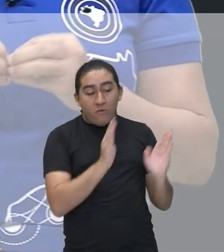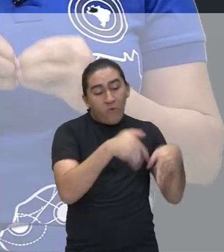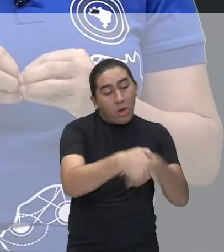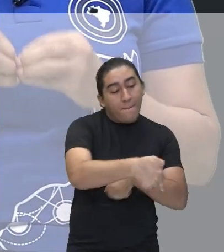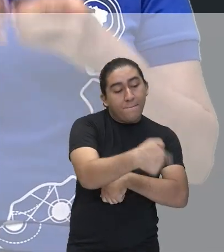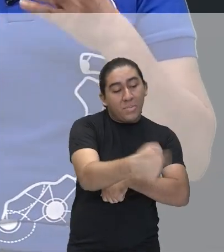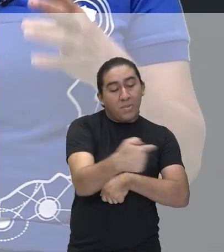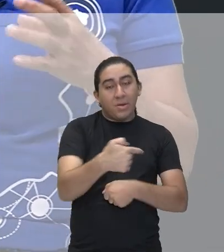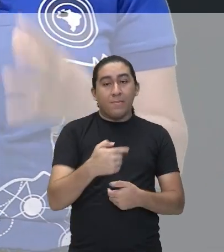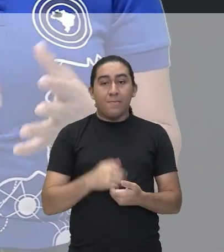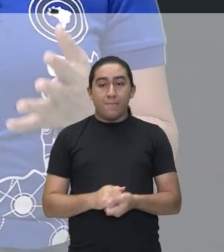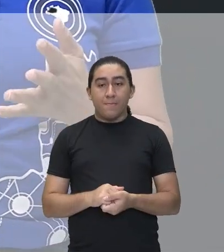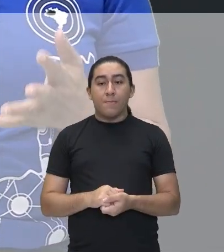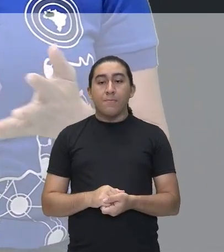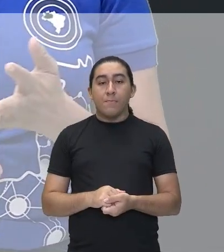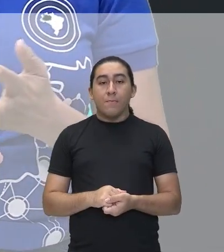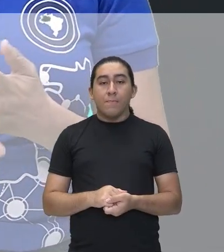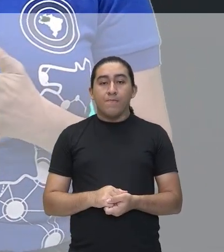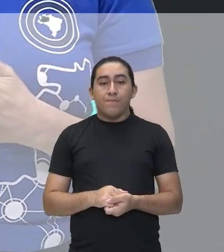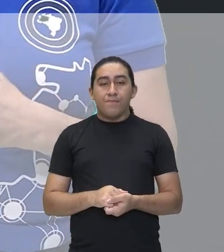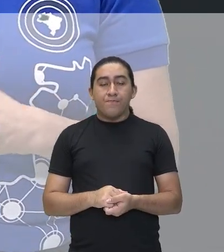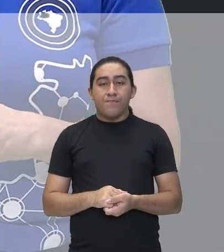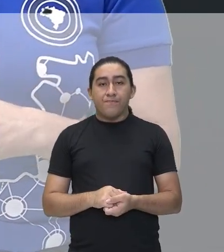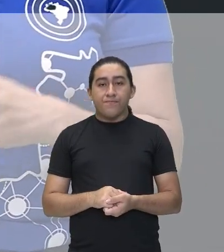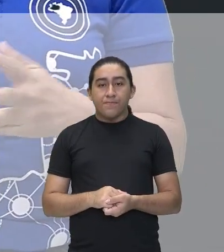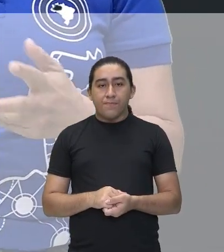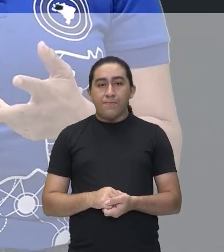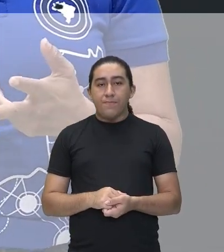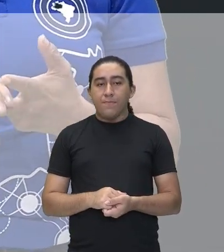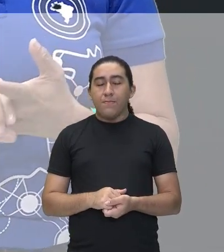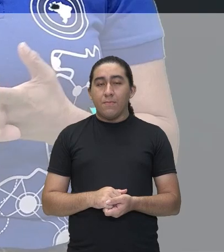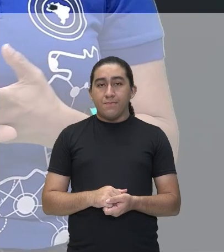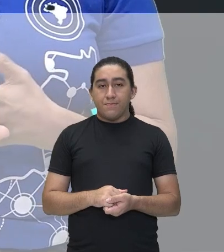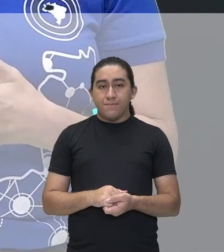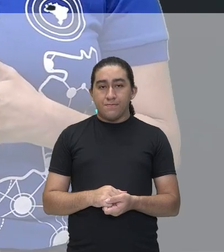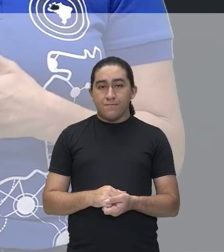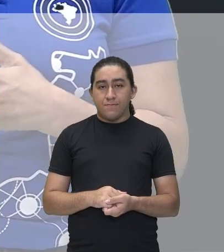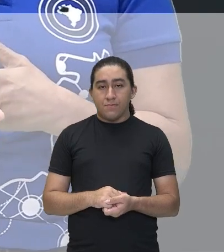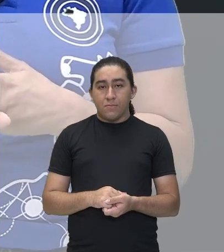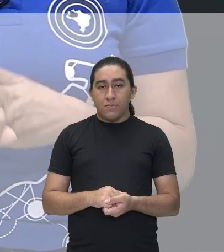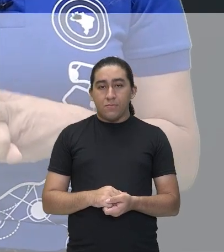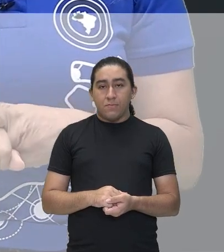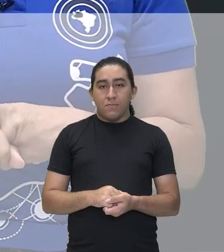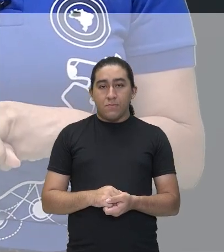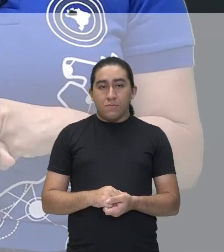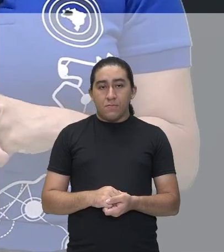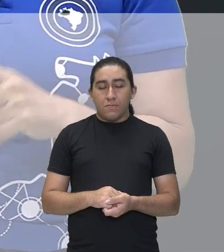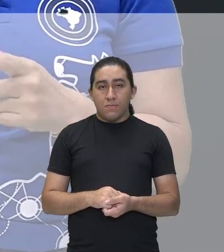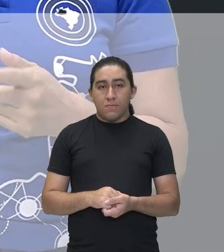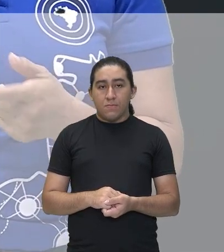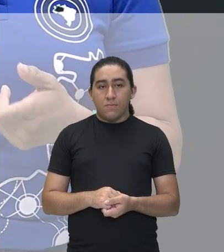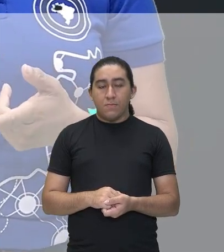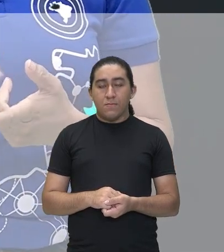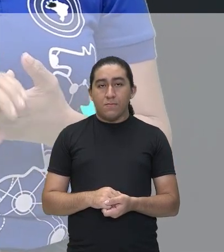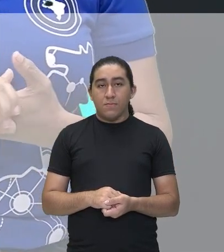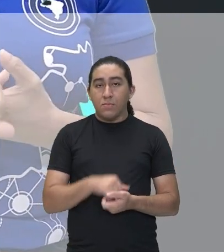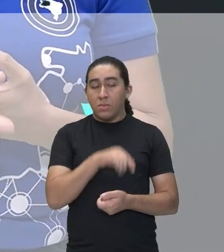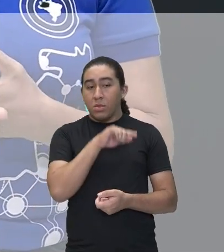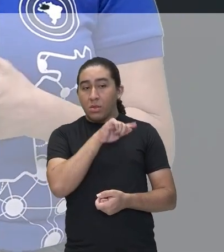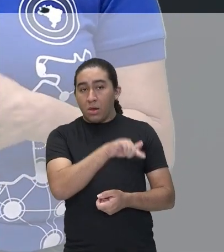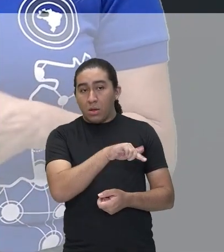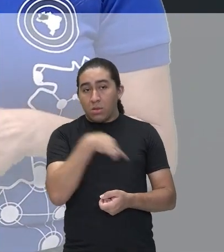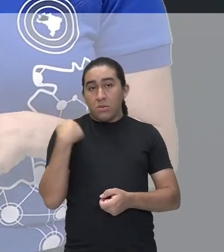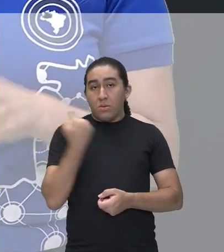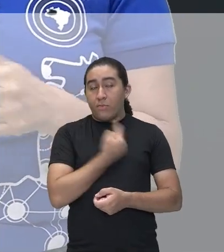o quê? Nós vamos falar de natureza, né? Vamos falar da pátria,